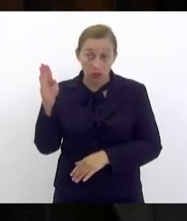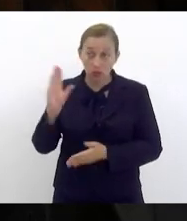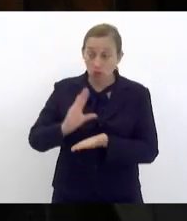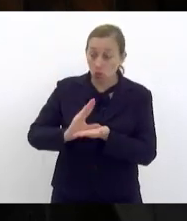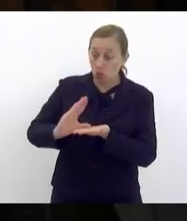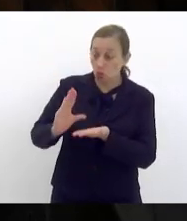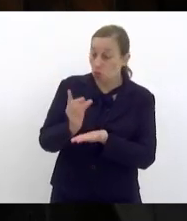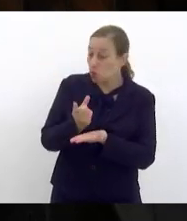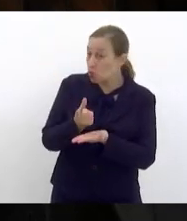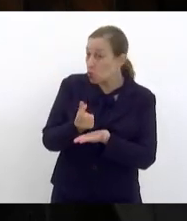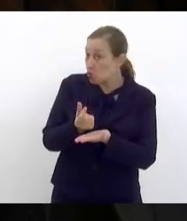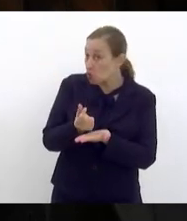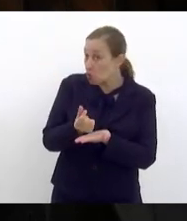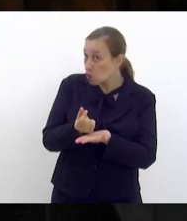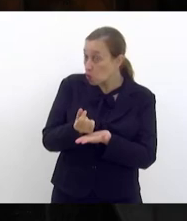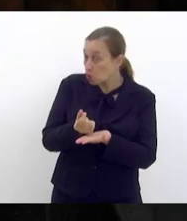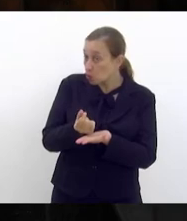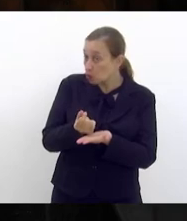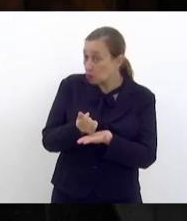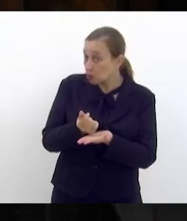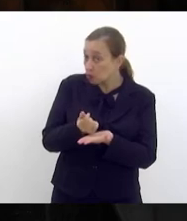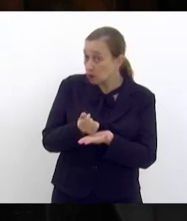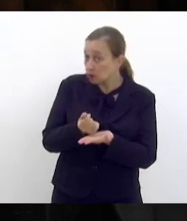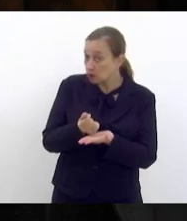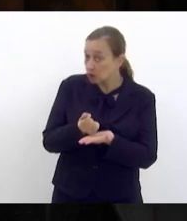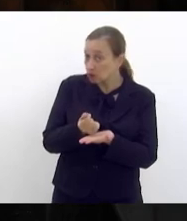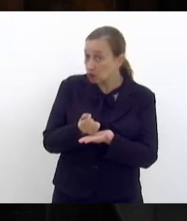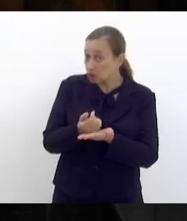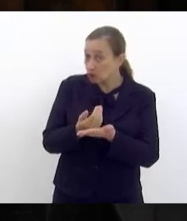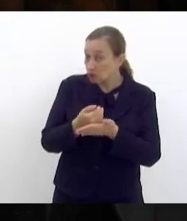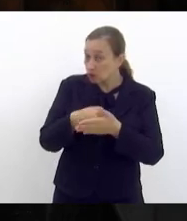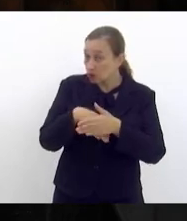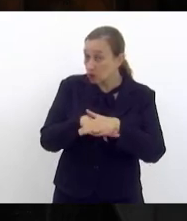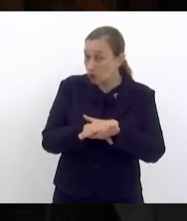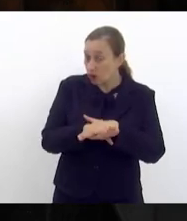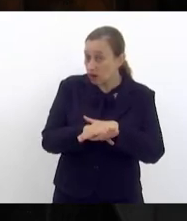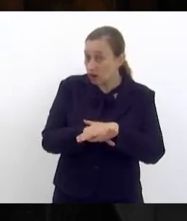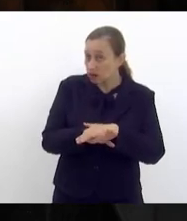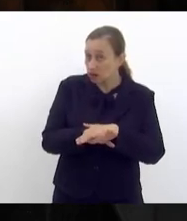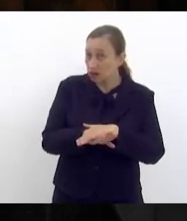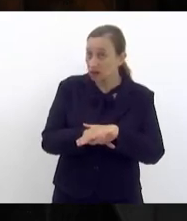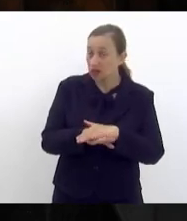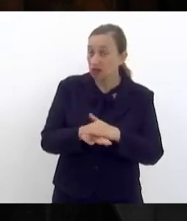recursos hospedeiros que dormem no país que paga mais,